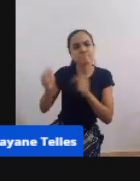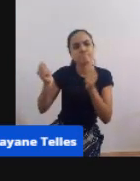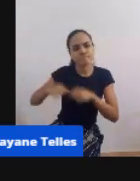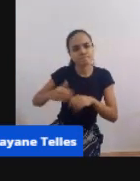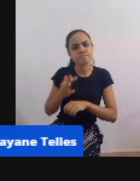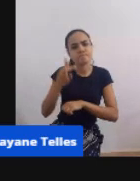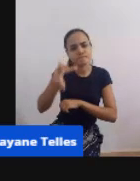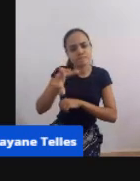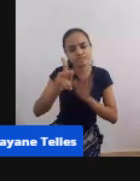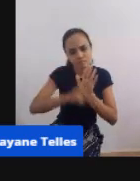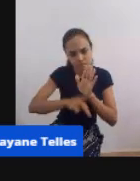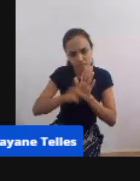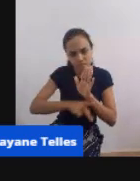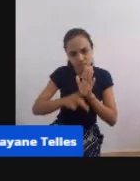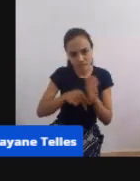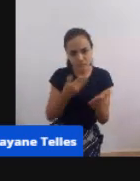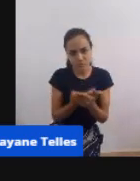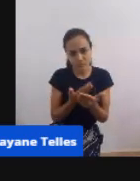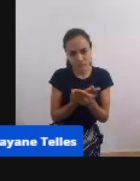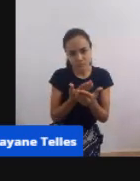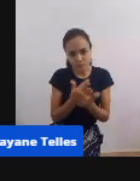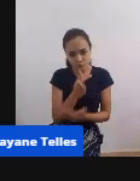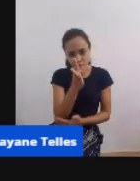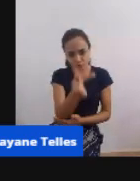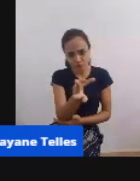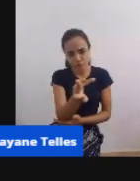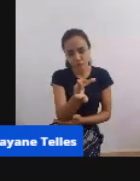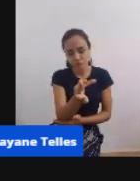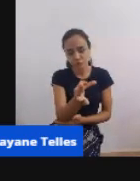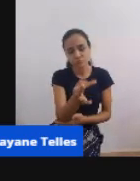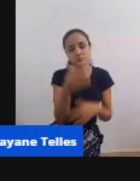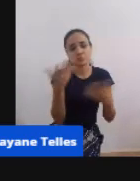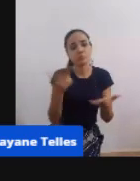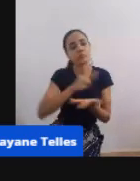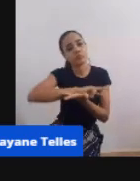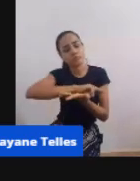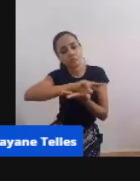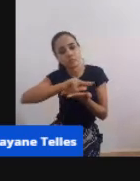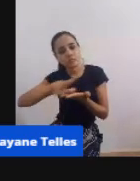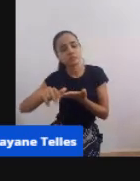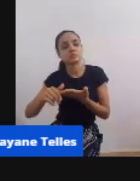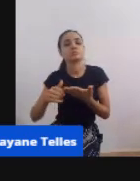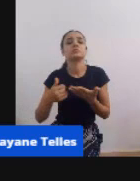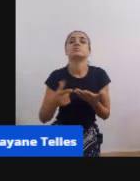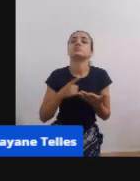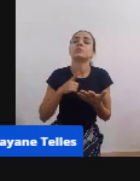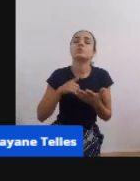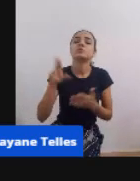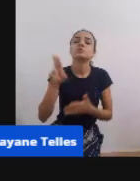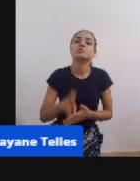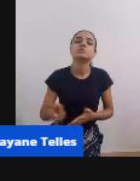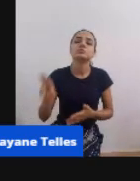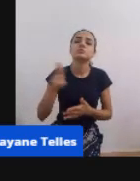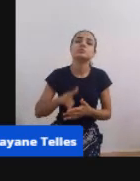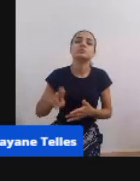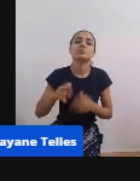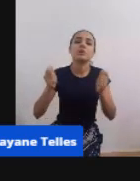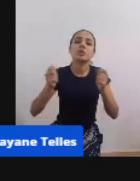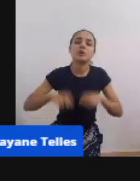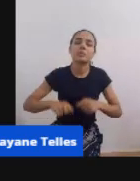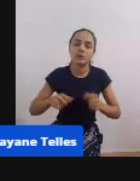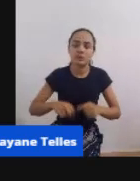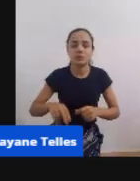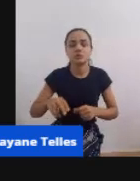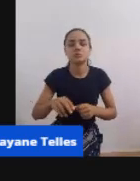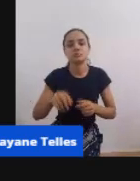ali que nós temos que utilizar para que a gente possa escrever esse planejamento,